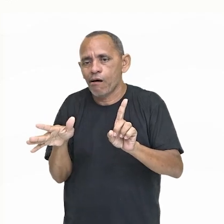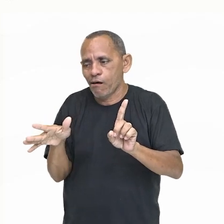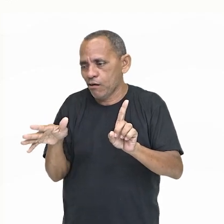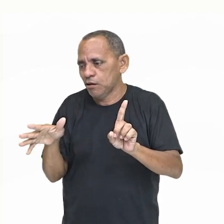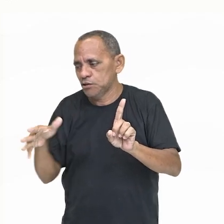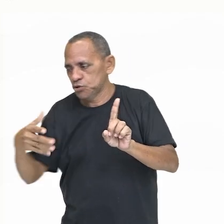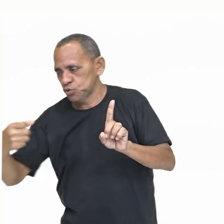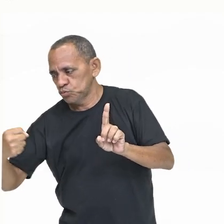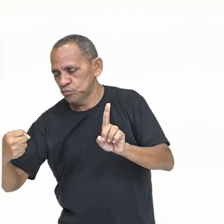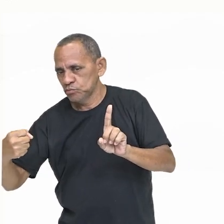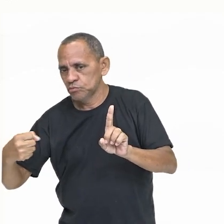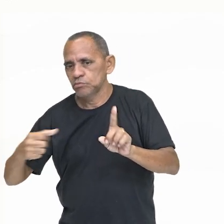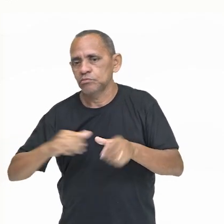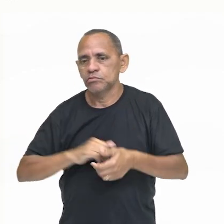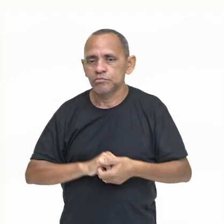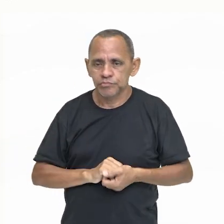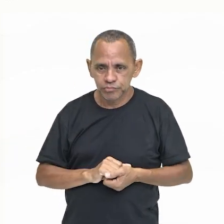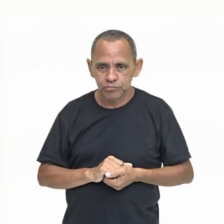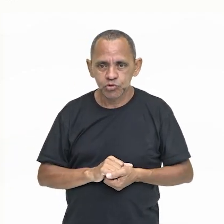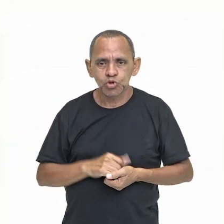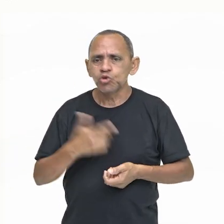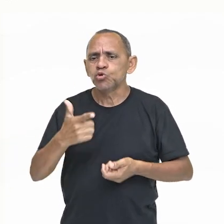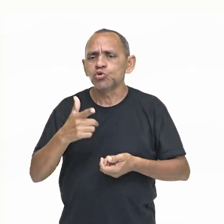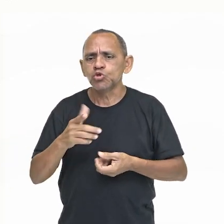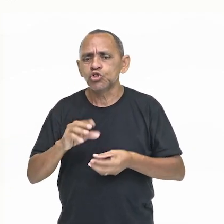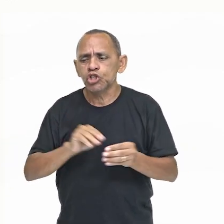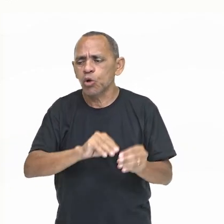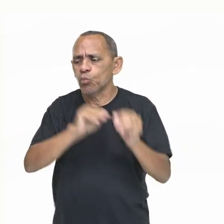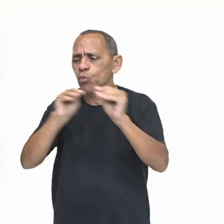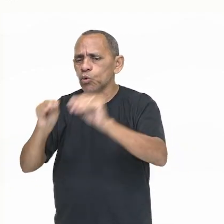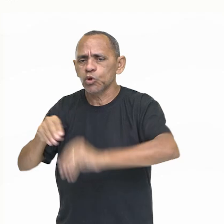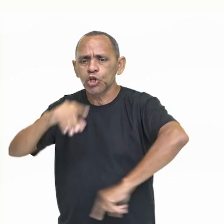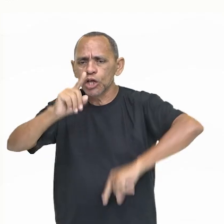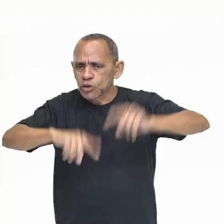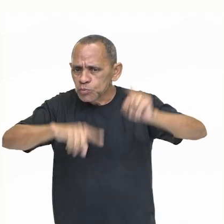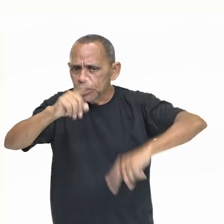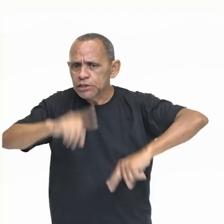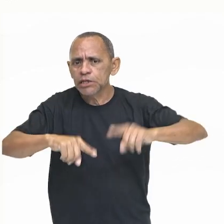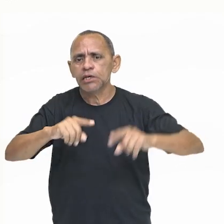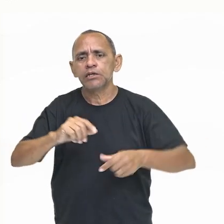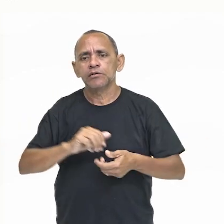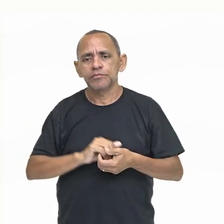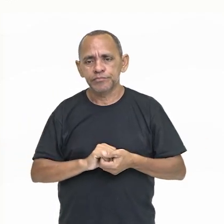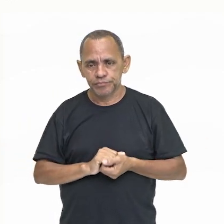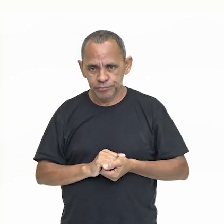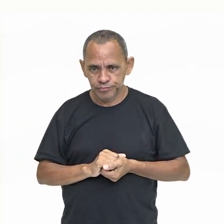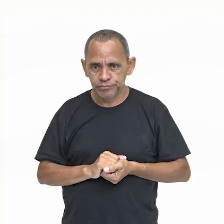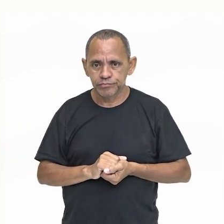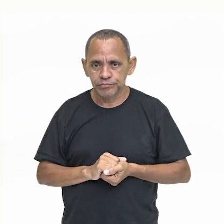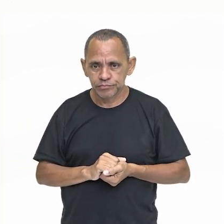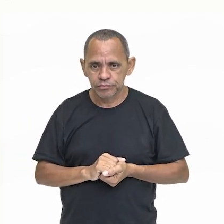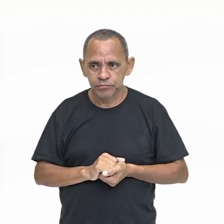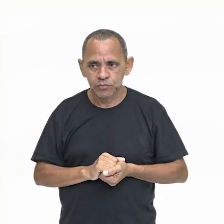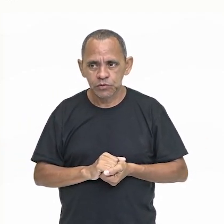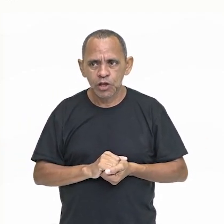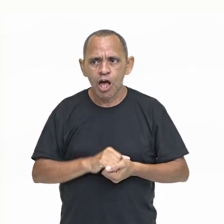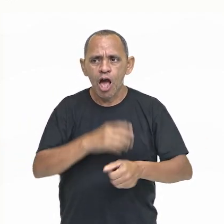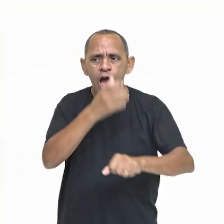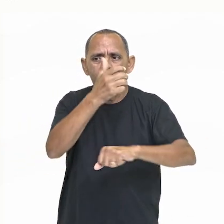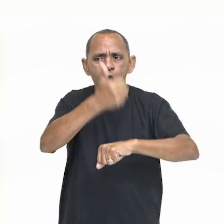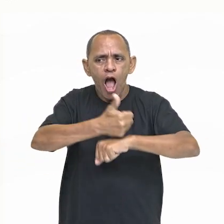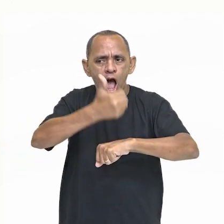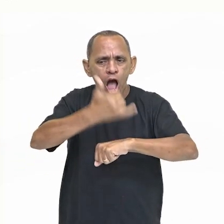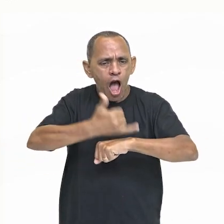haja transporte de matéria. E ela ocorre principalmente nos condutores térmicos, ou